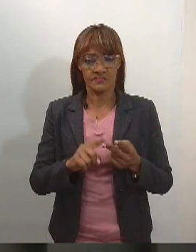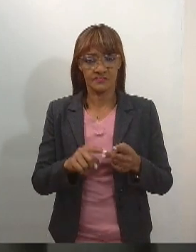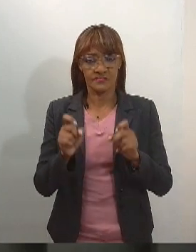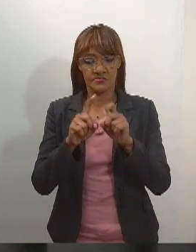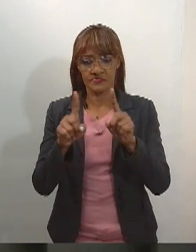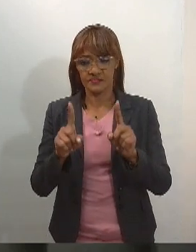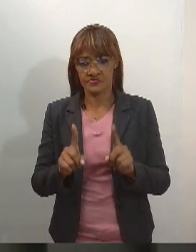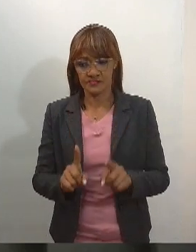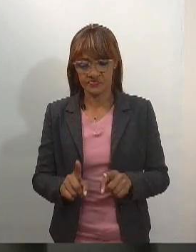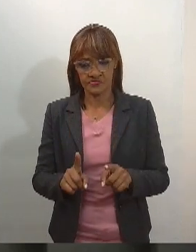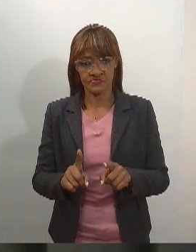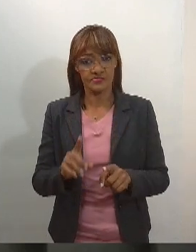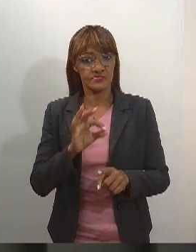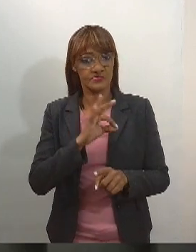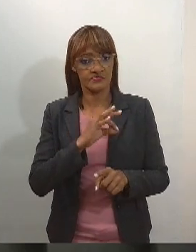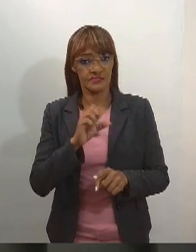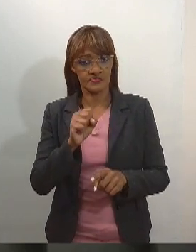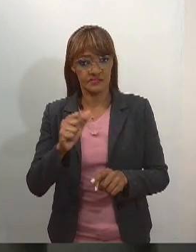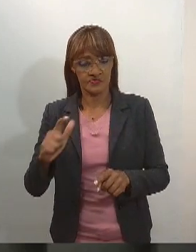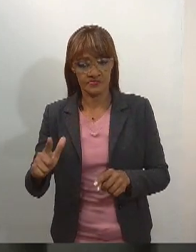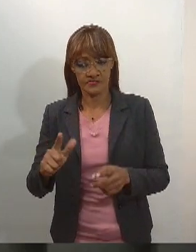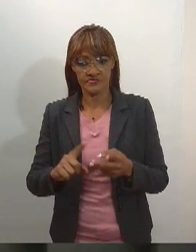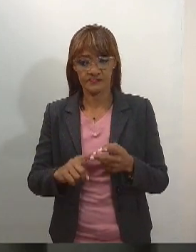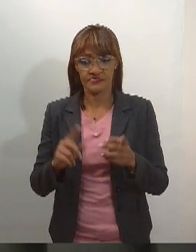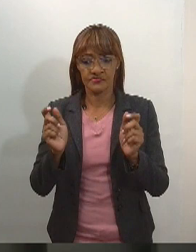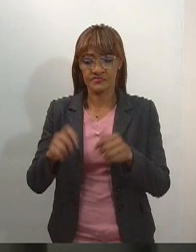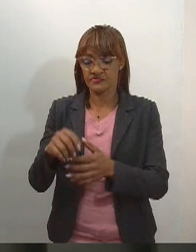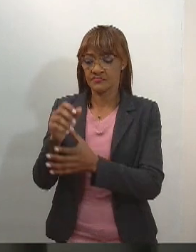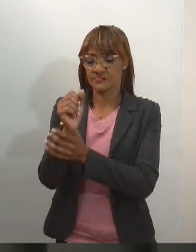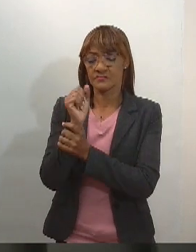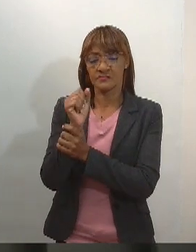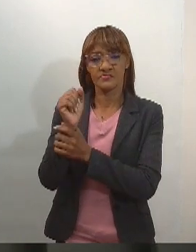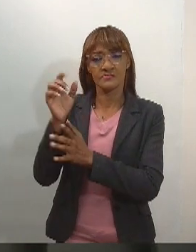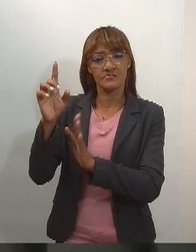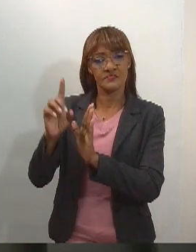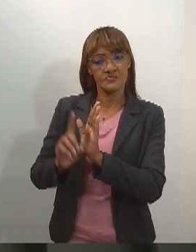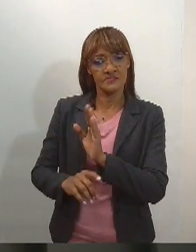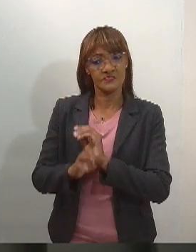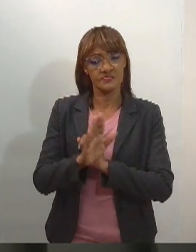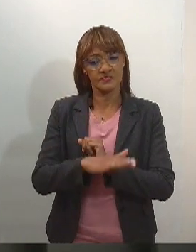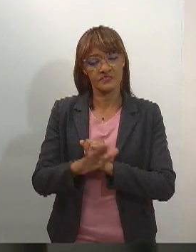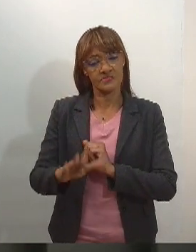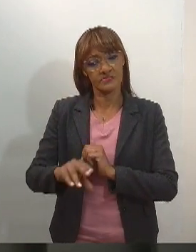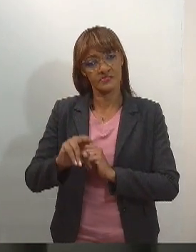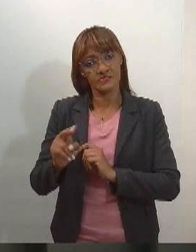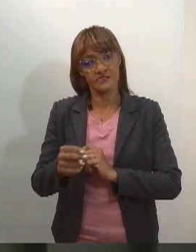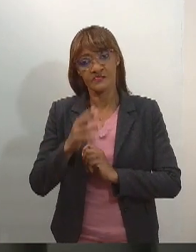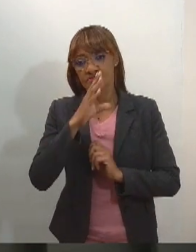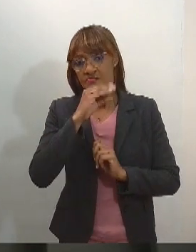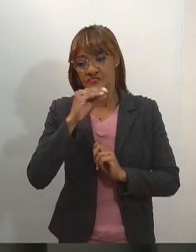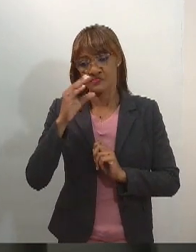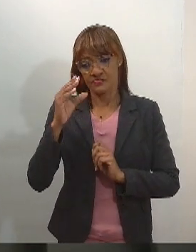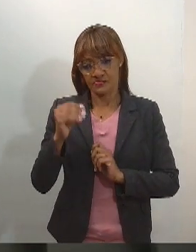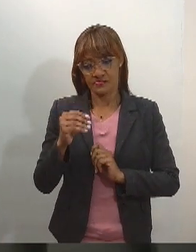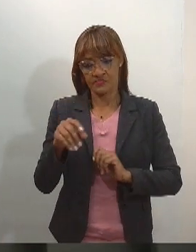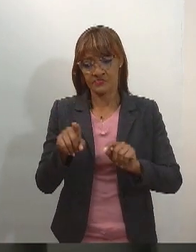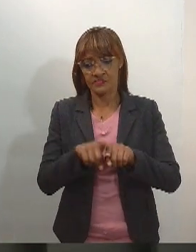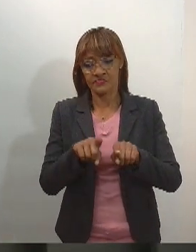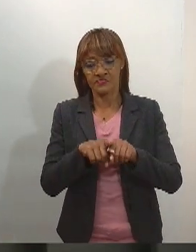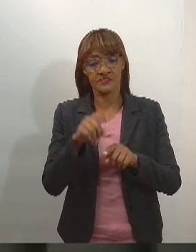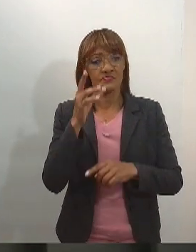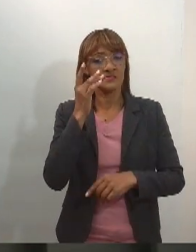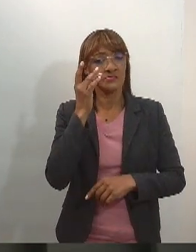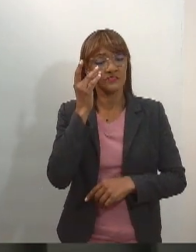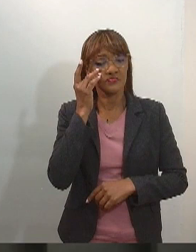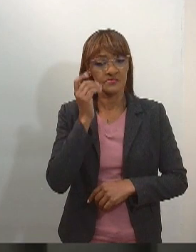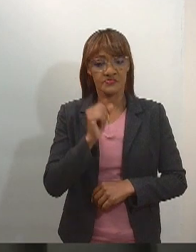Civil sobre o sistema de garantias de direitos da criança ou adolescente vítima ou testemunha de violência. No conteúdo